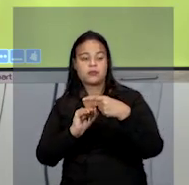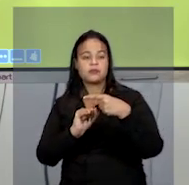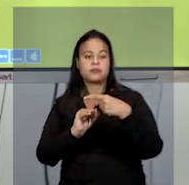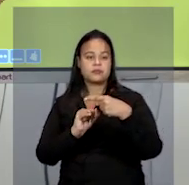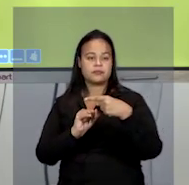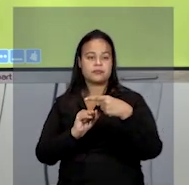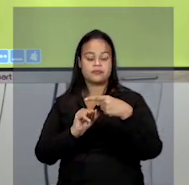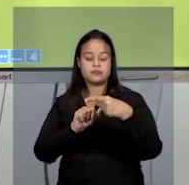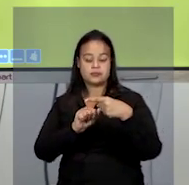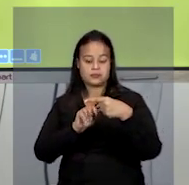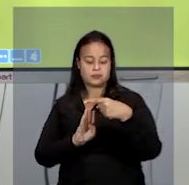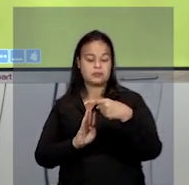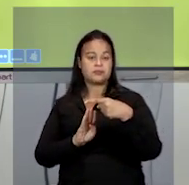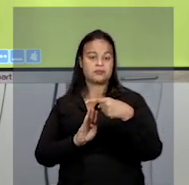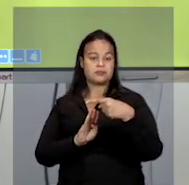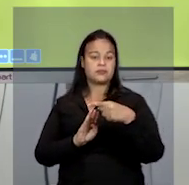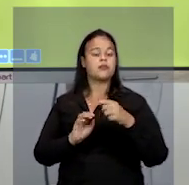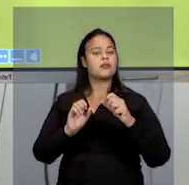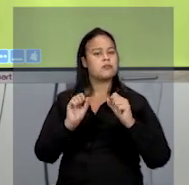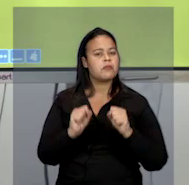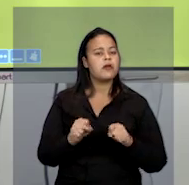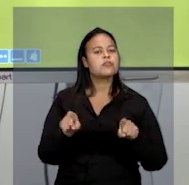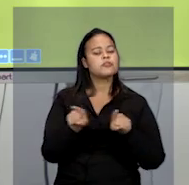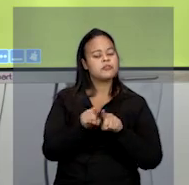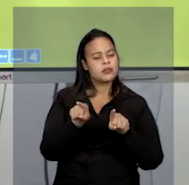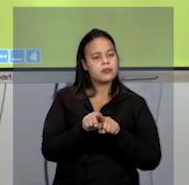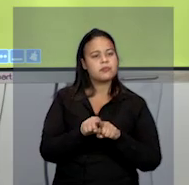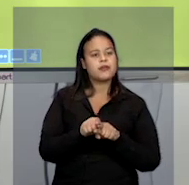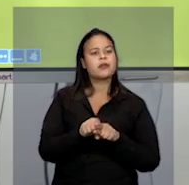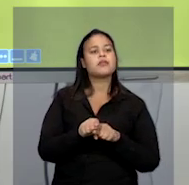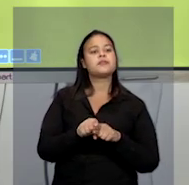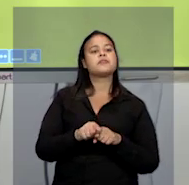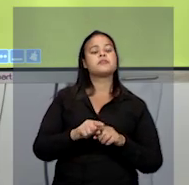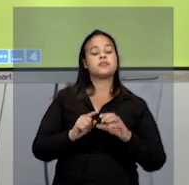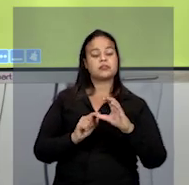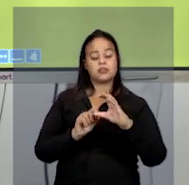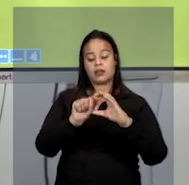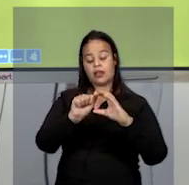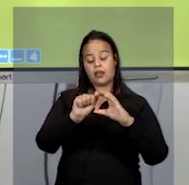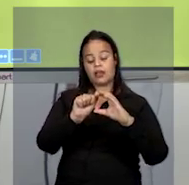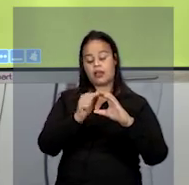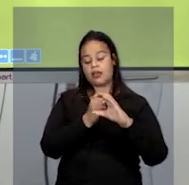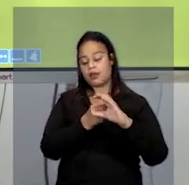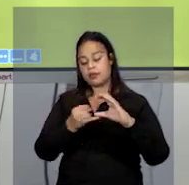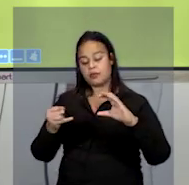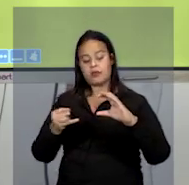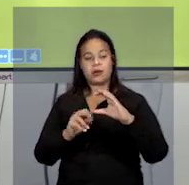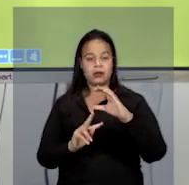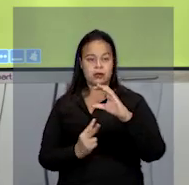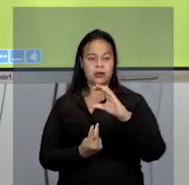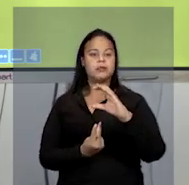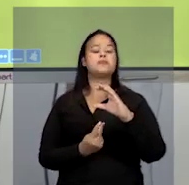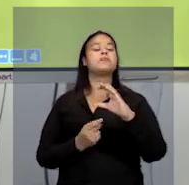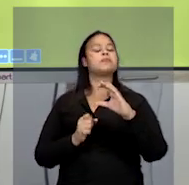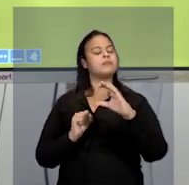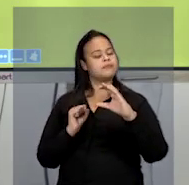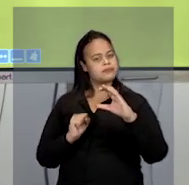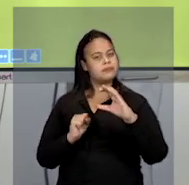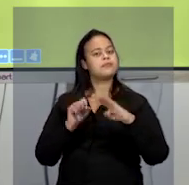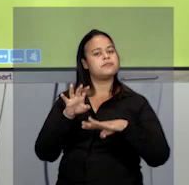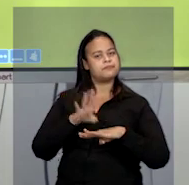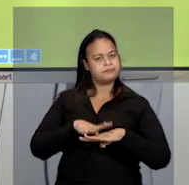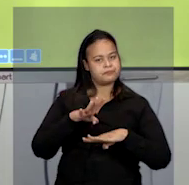Sobre o AB, que é a hipotenusa. Ou eu posso também escrever CA sobre H. É possível também escrever dessa